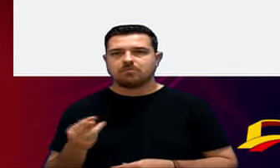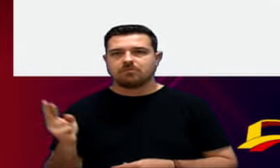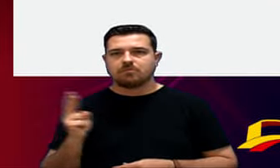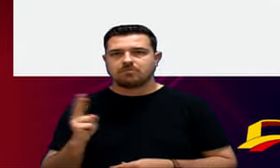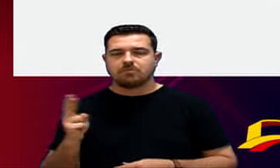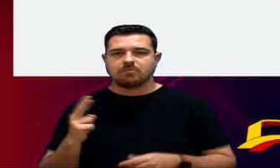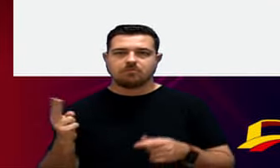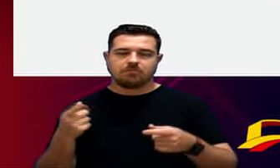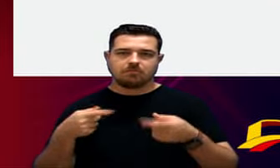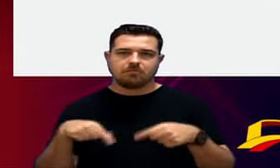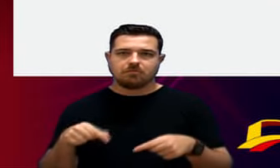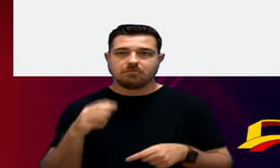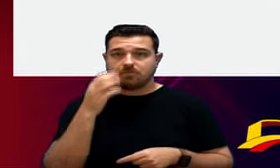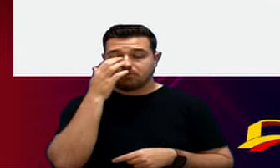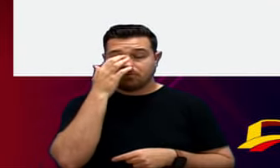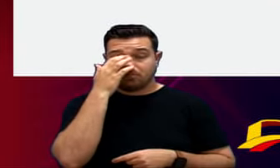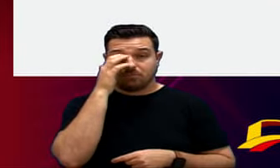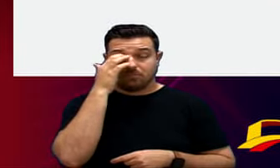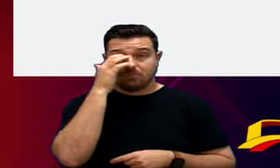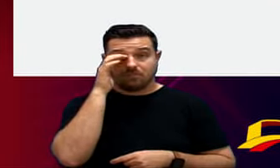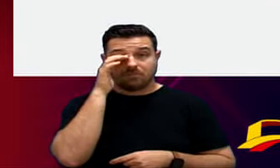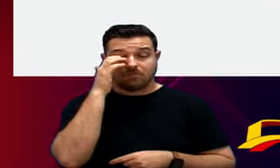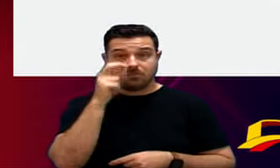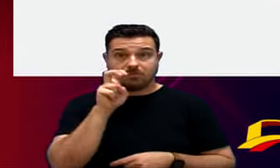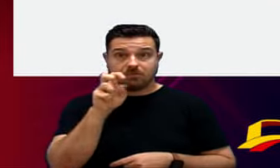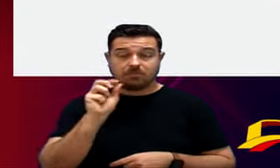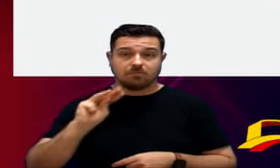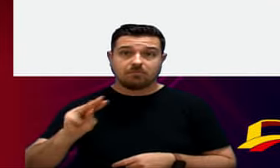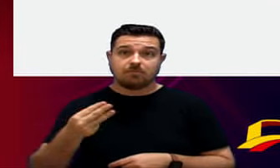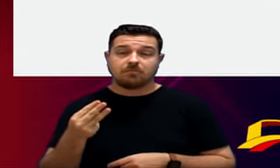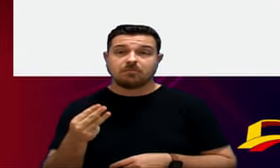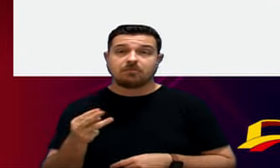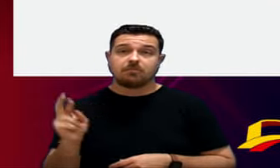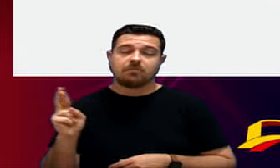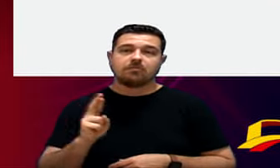1.18.3 manutenção da guarda civil municipal r